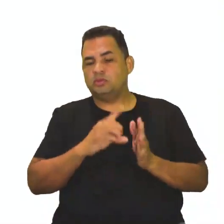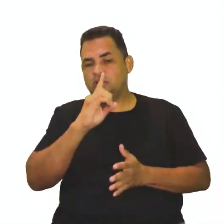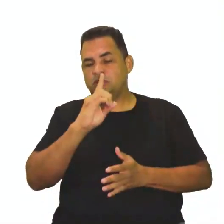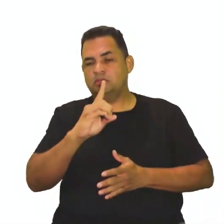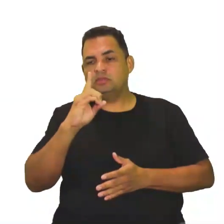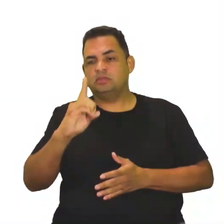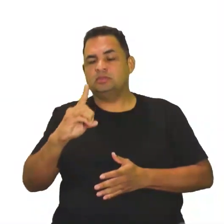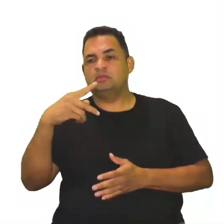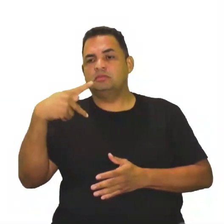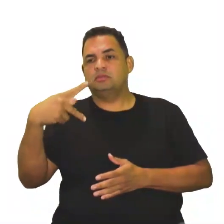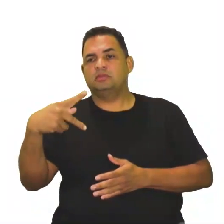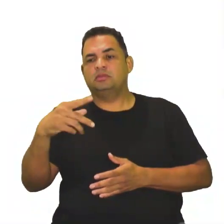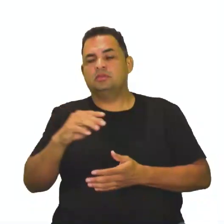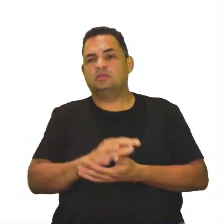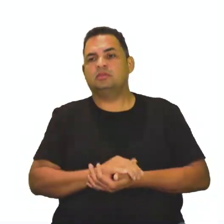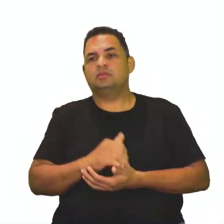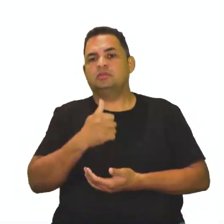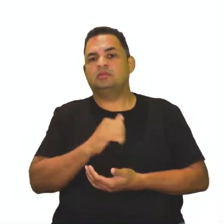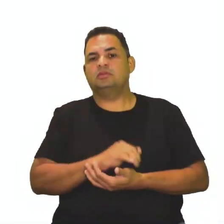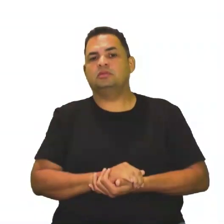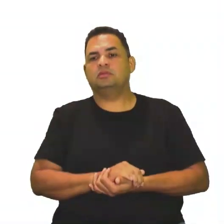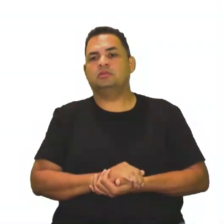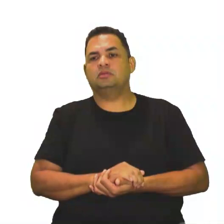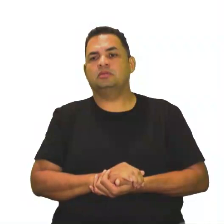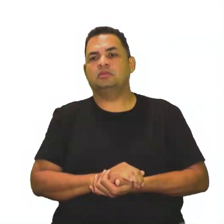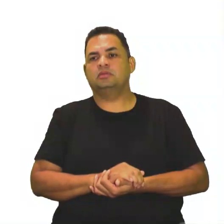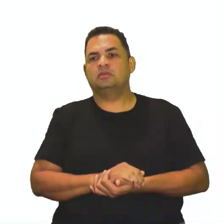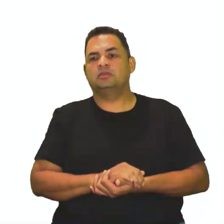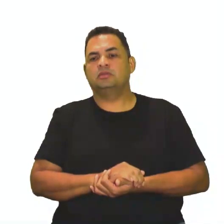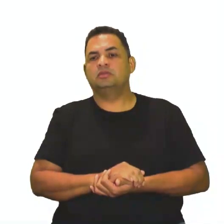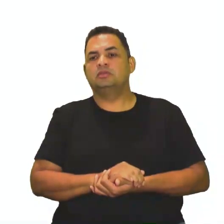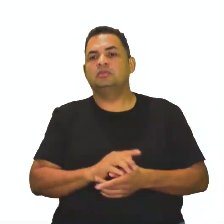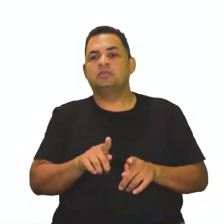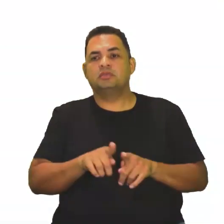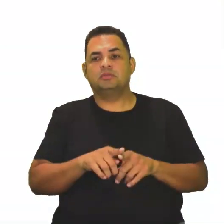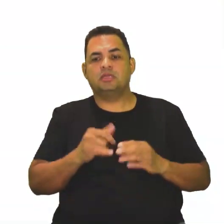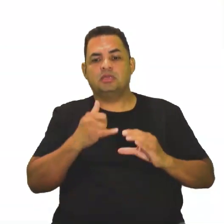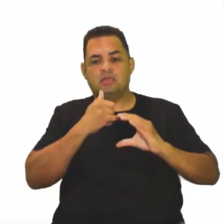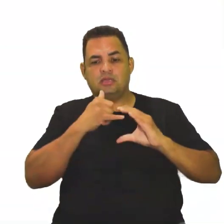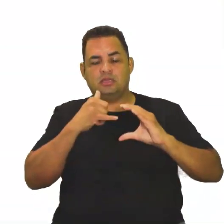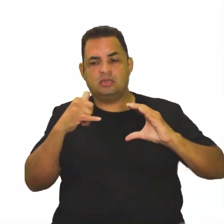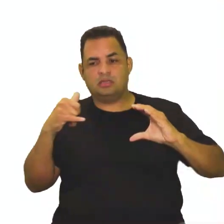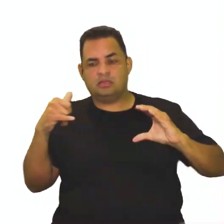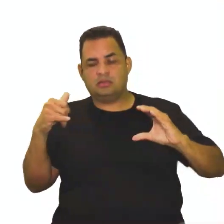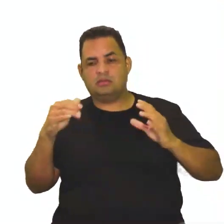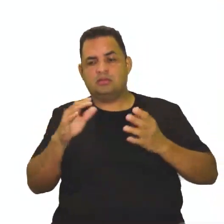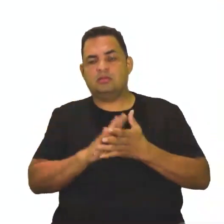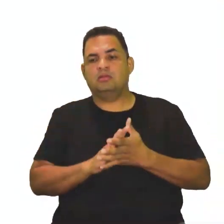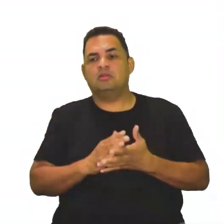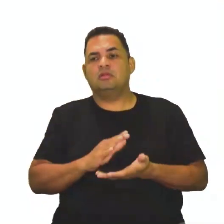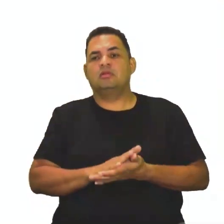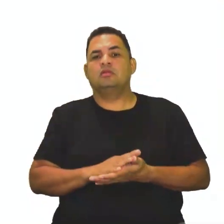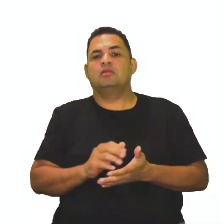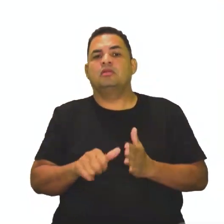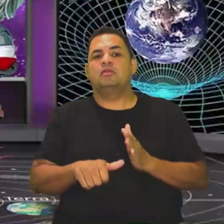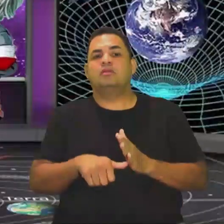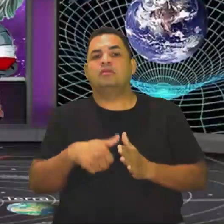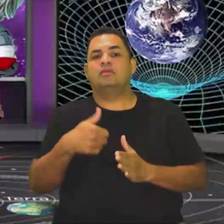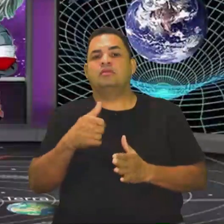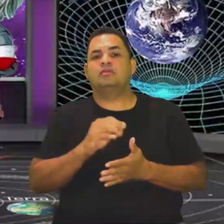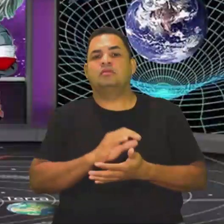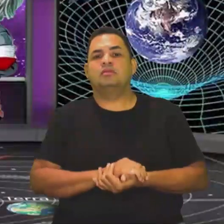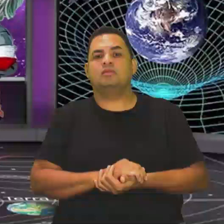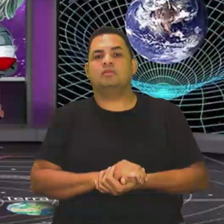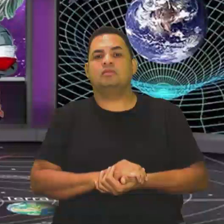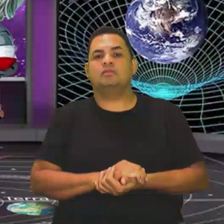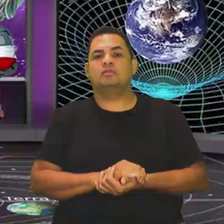é a diferença de potencial elétrico, e ele deu a corrente. Qual foi lá a primeira formulazinha que eu mostrei para